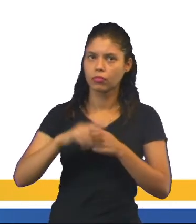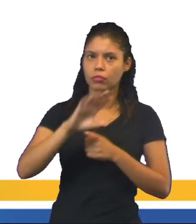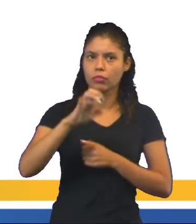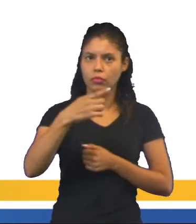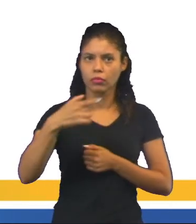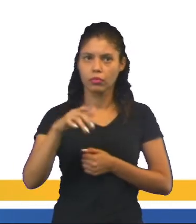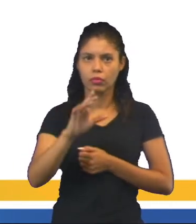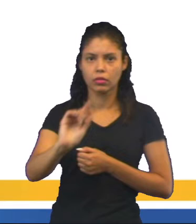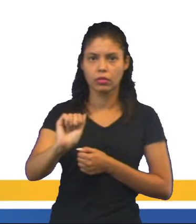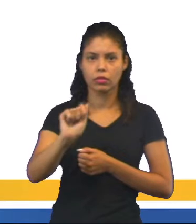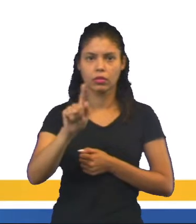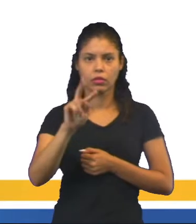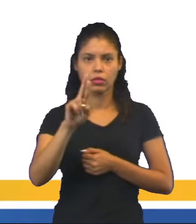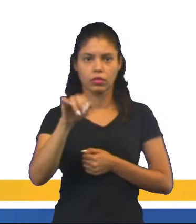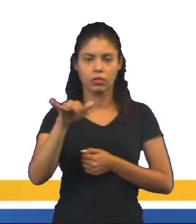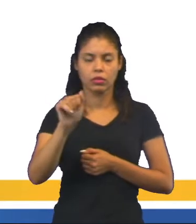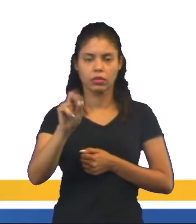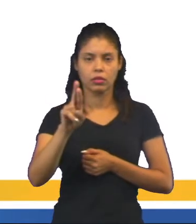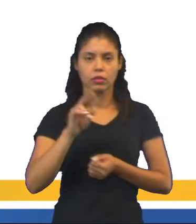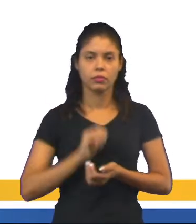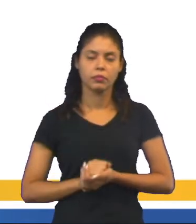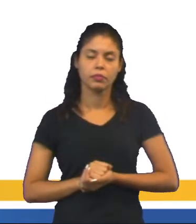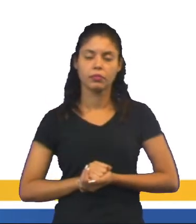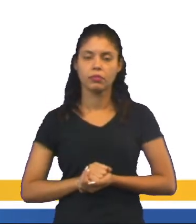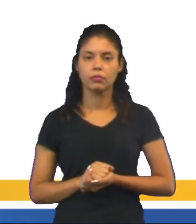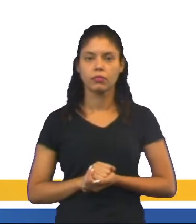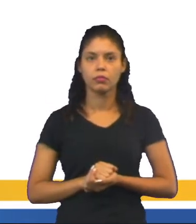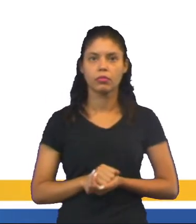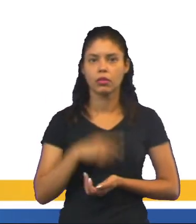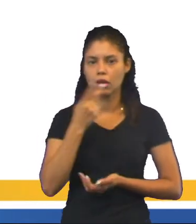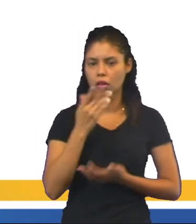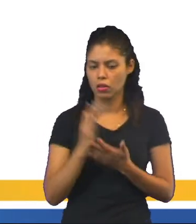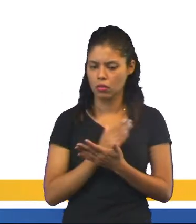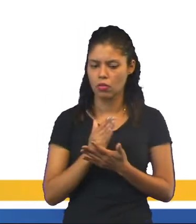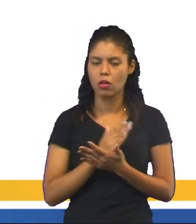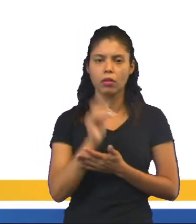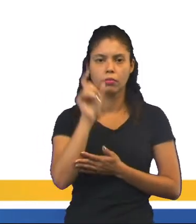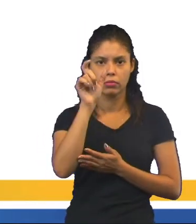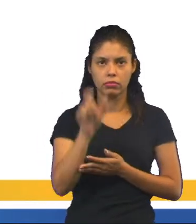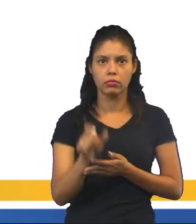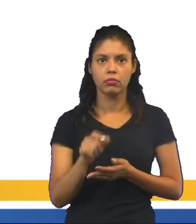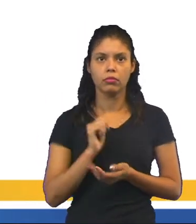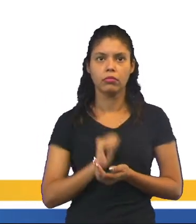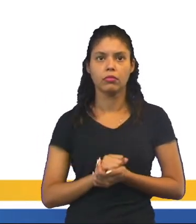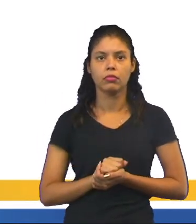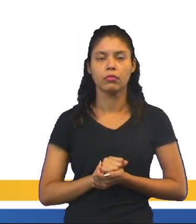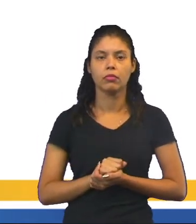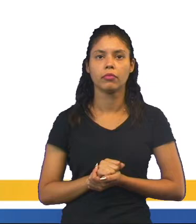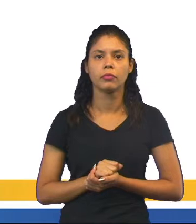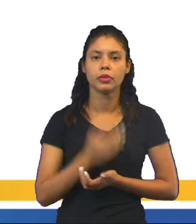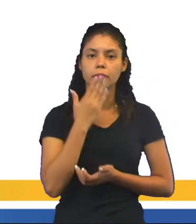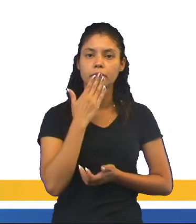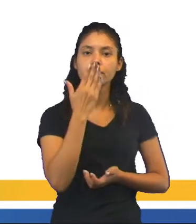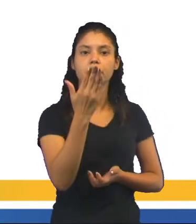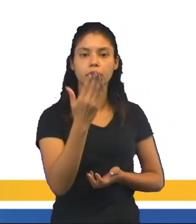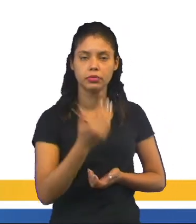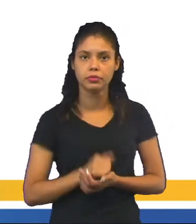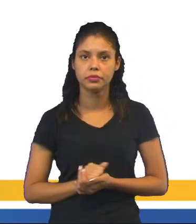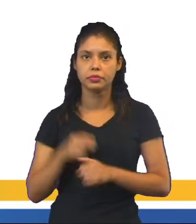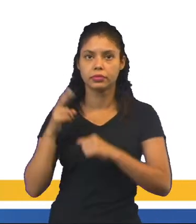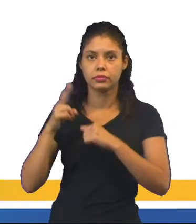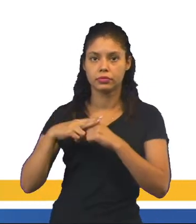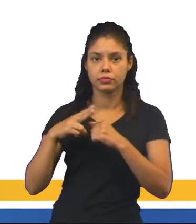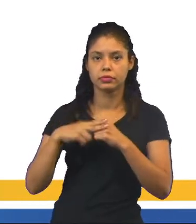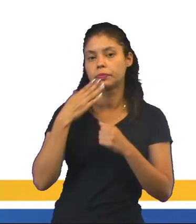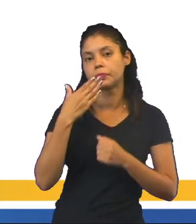nos textos, né? Exclamou, que aí tem lá a exclamação, a fala do personagem, né? Do verbo exclamar.